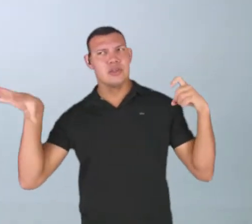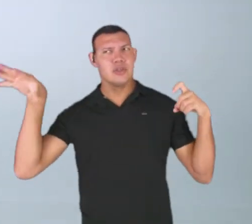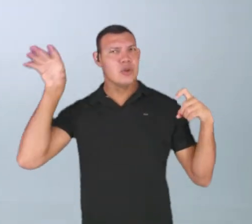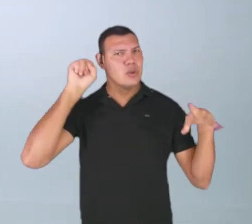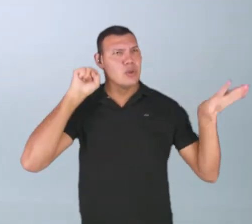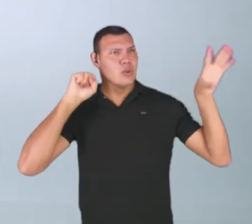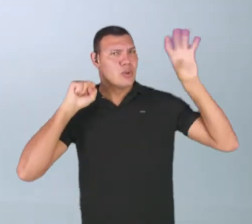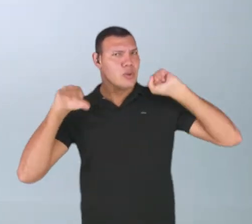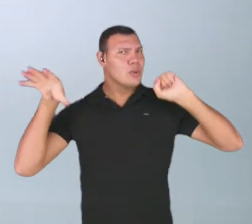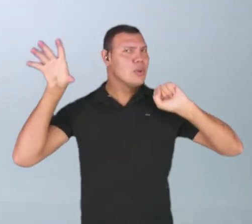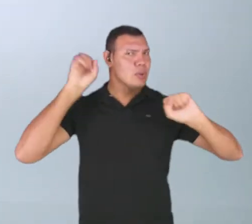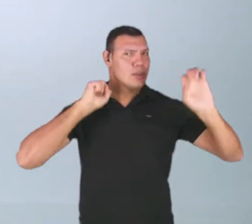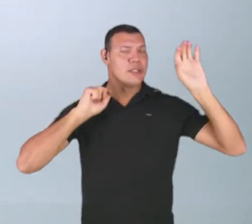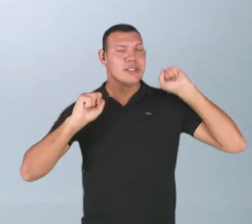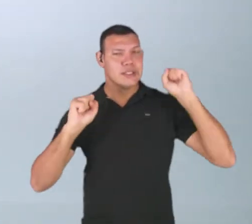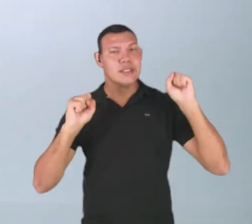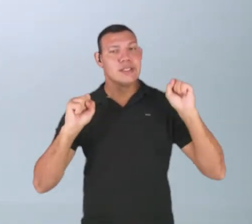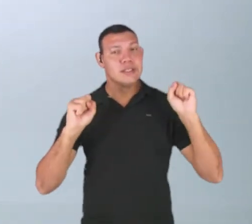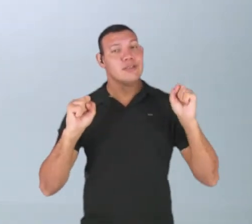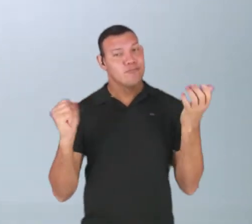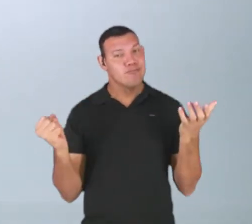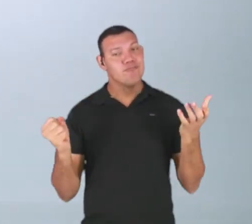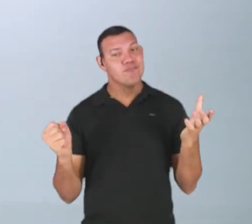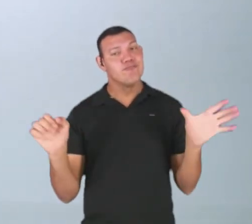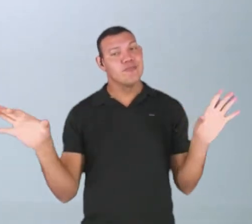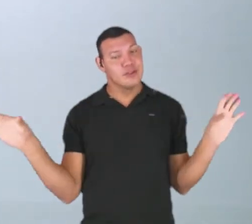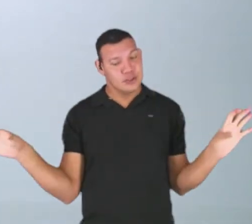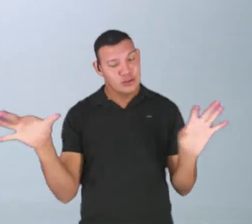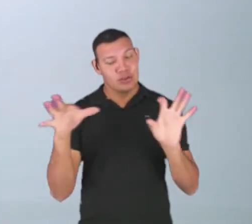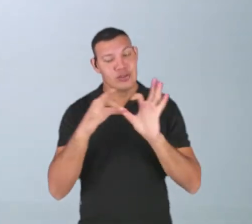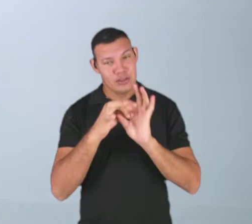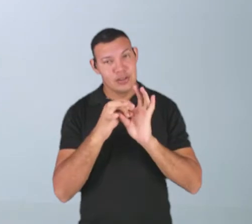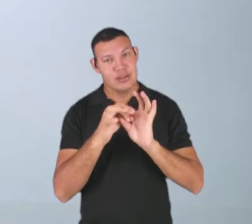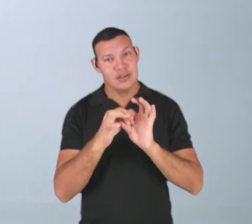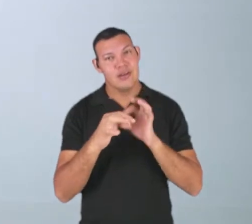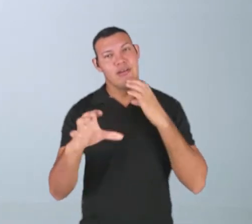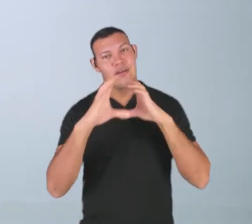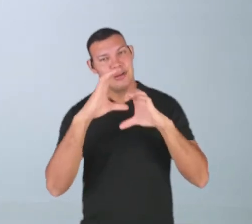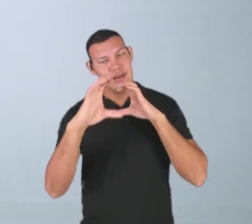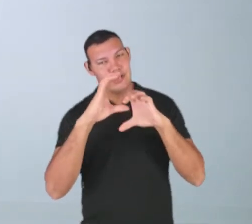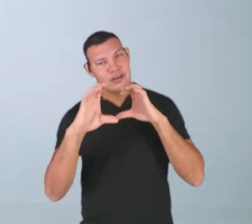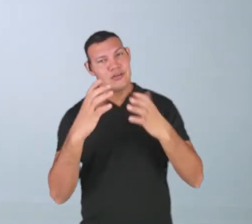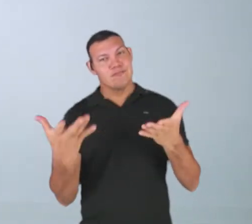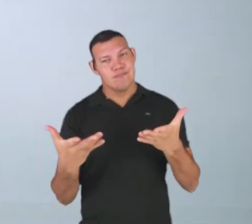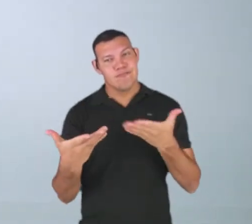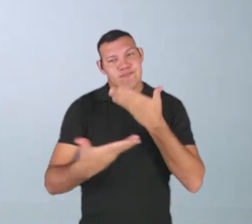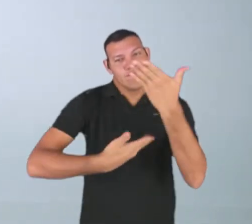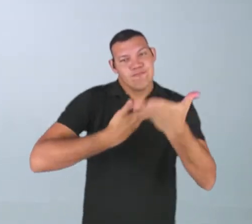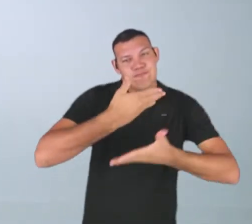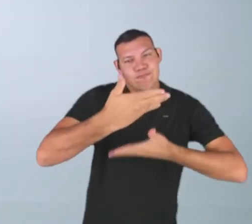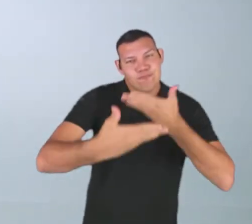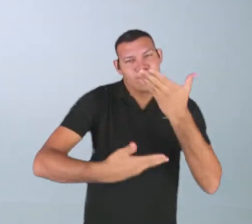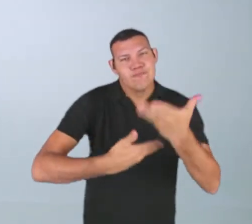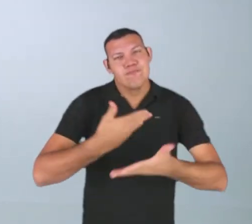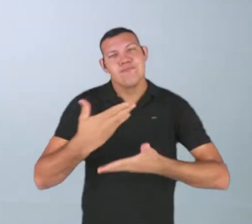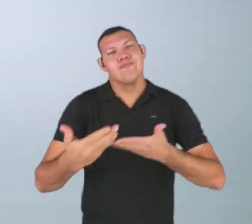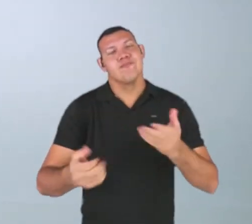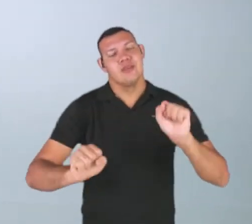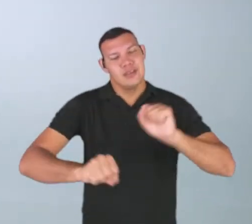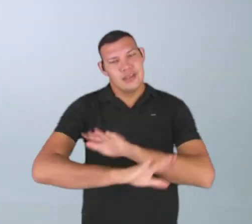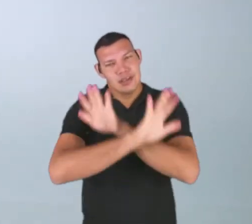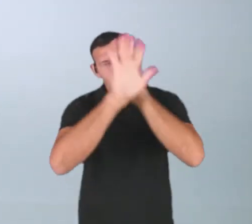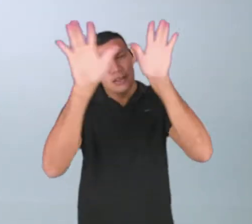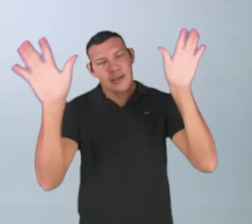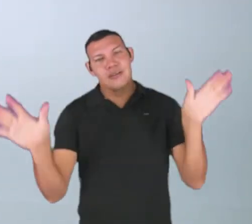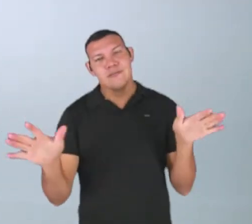posso agregar à minha comunicação para que a linguagem, a interação possa ser